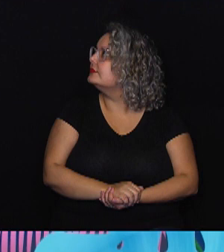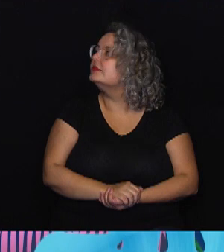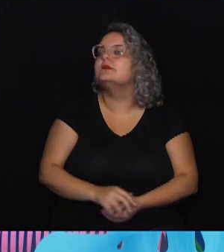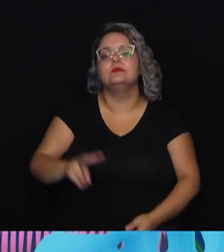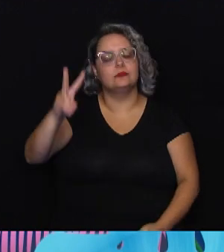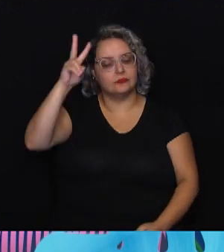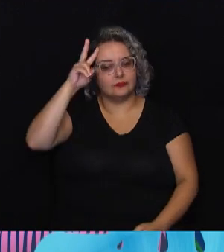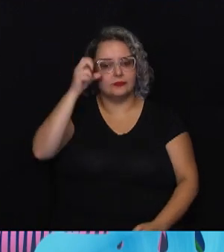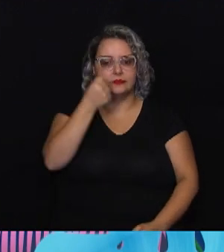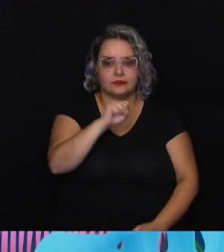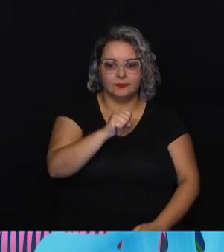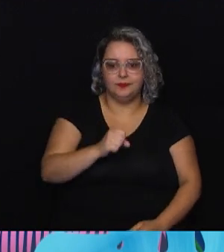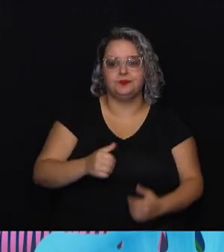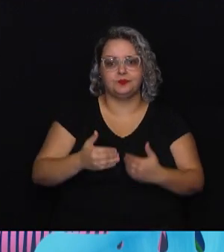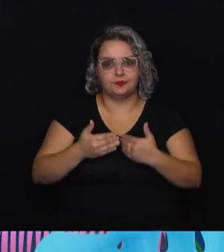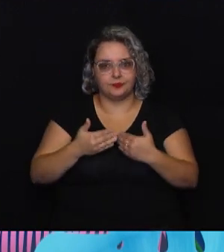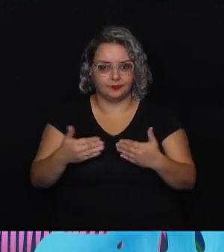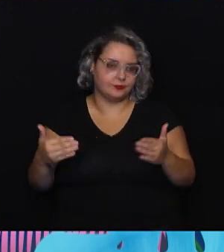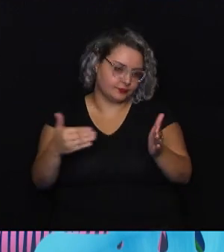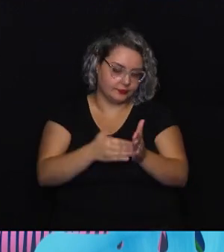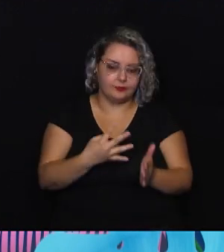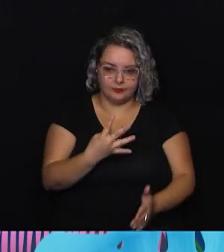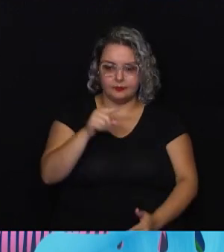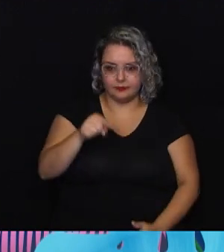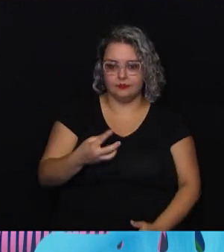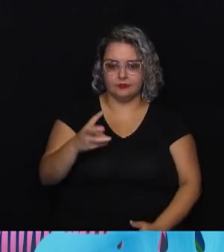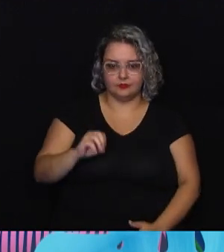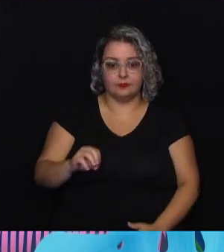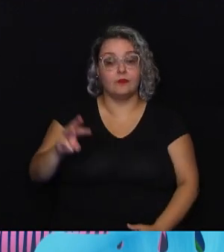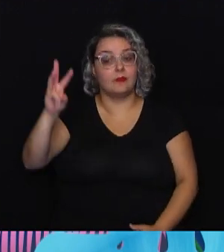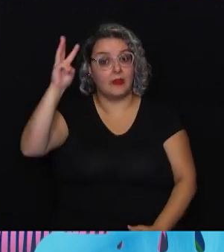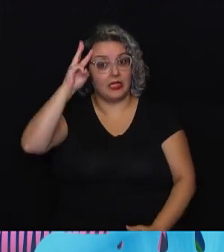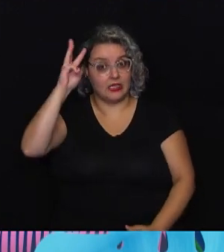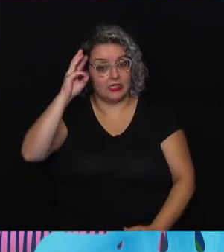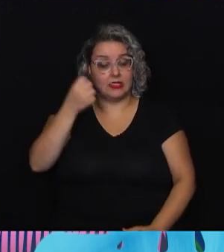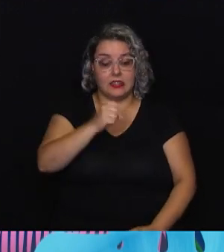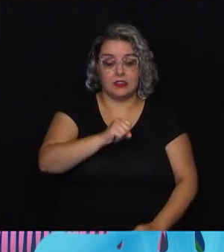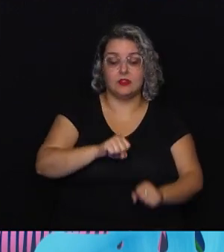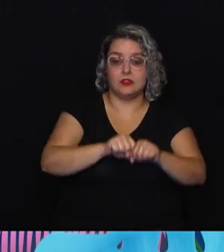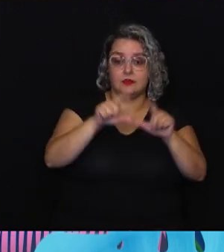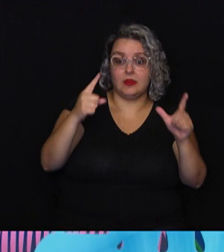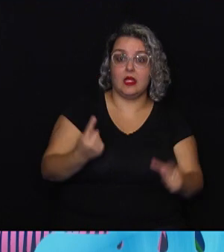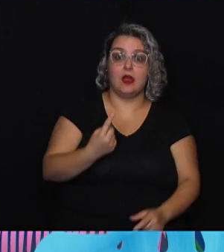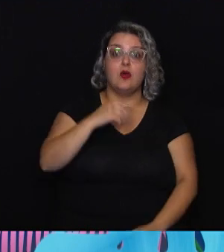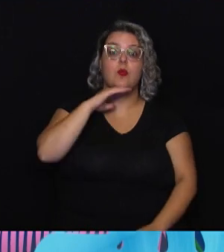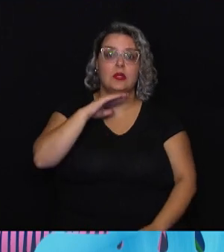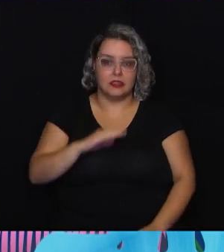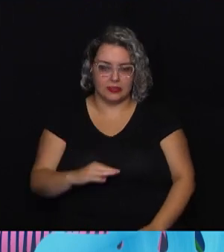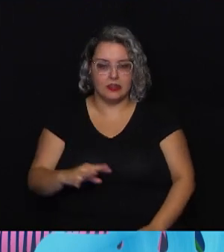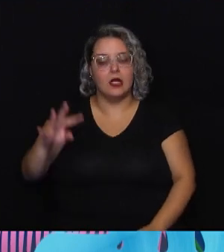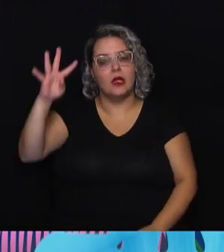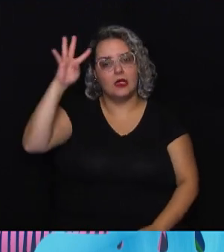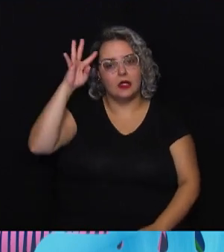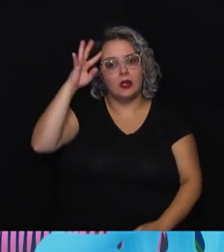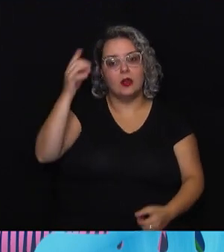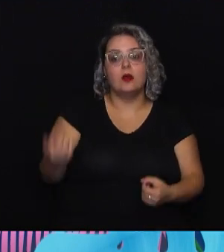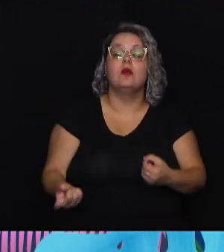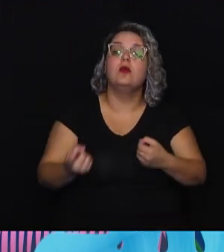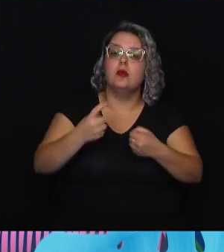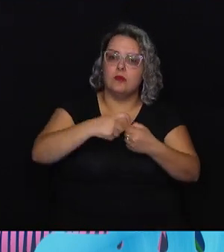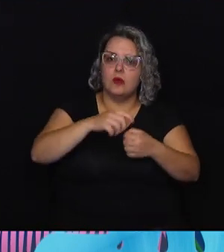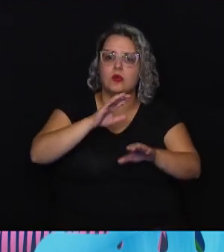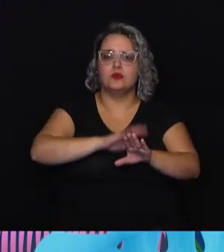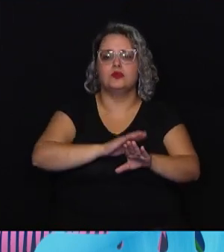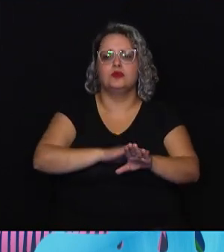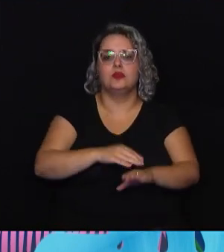manhã às 4h30 da tarde, na terça-feira de carnaval, das 8 da manhã à 1 da tarde. Na quarta, retoma as atividades